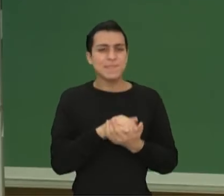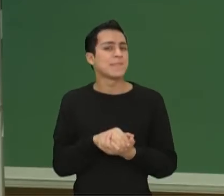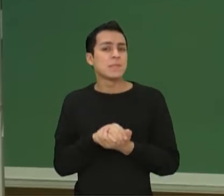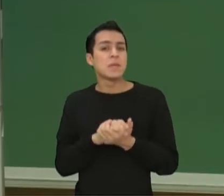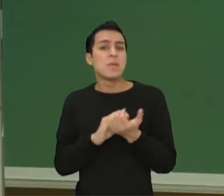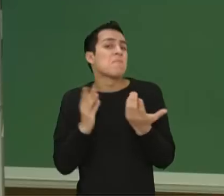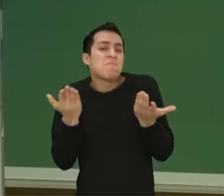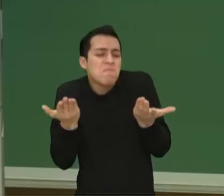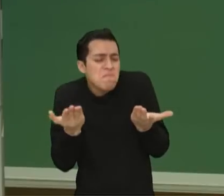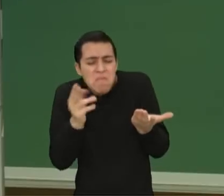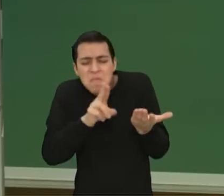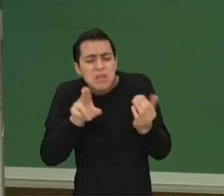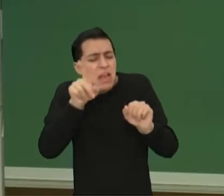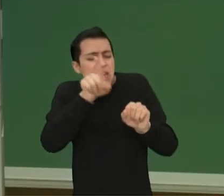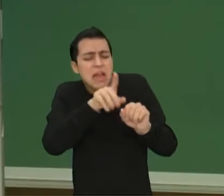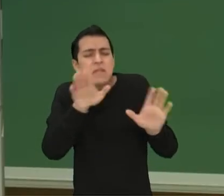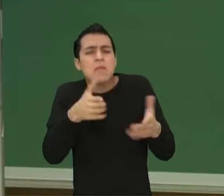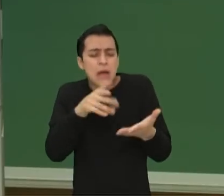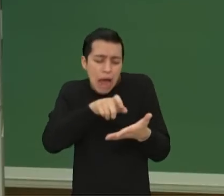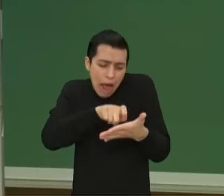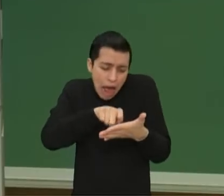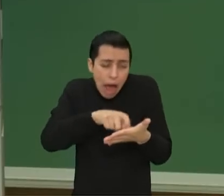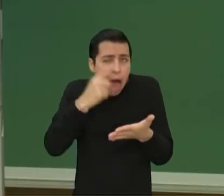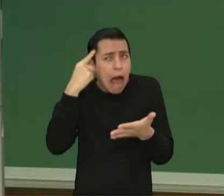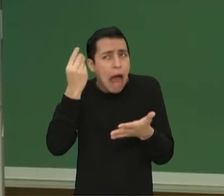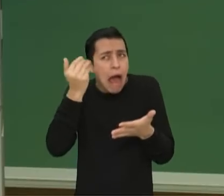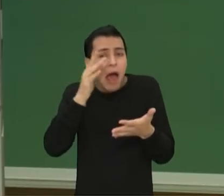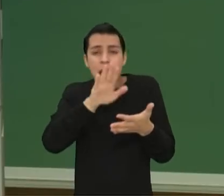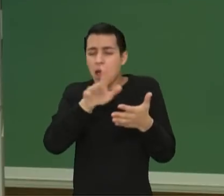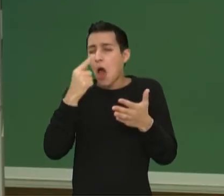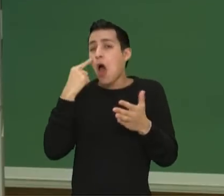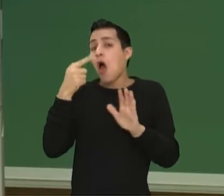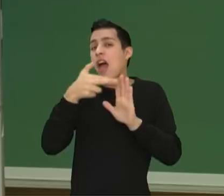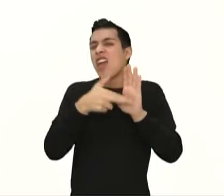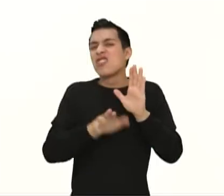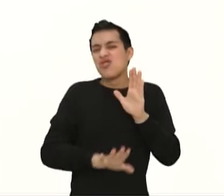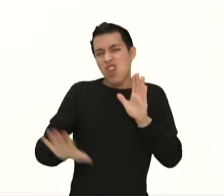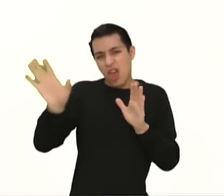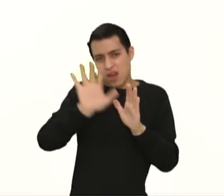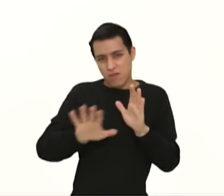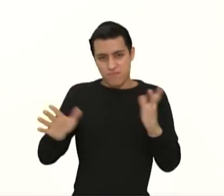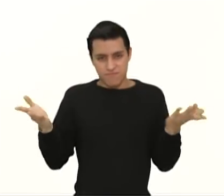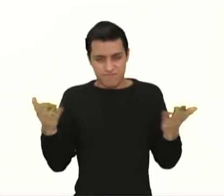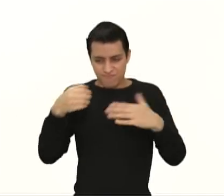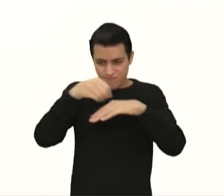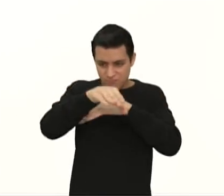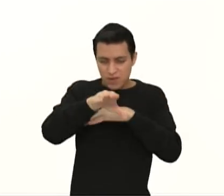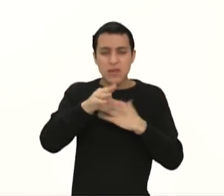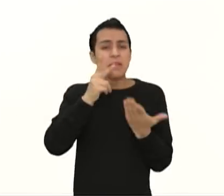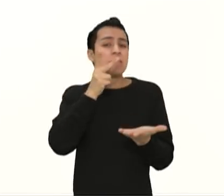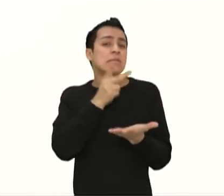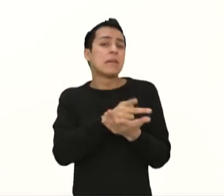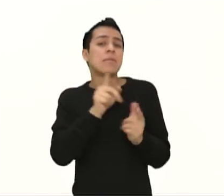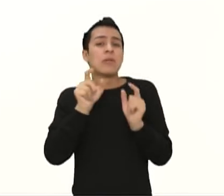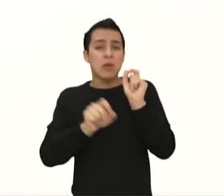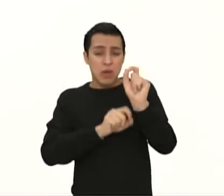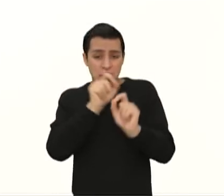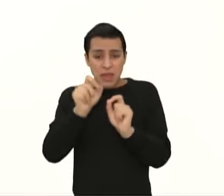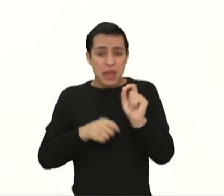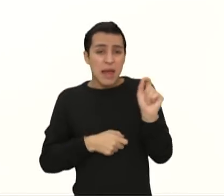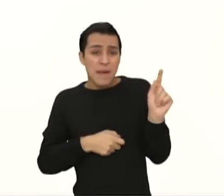Usa-se crase. Quando que nós usamos crase? Veja uma regra geral. Sempre que o termo